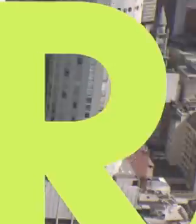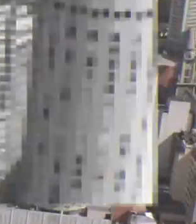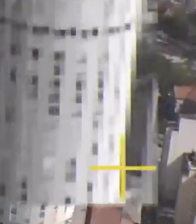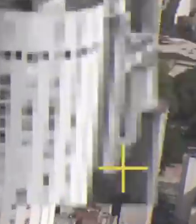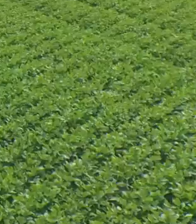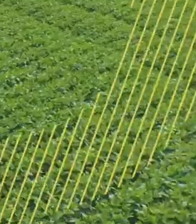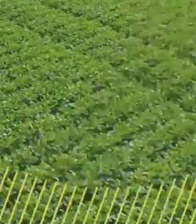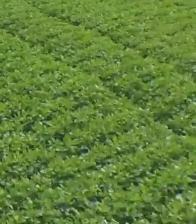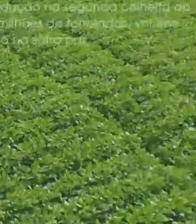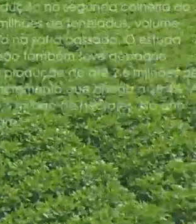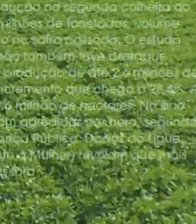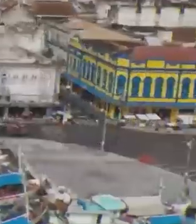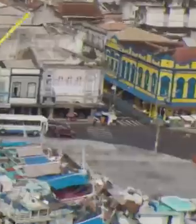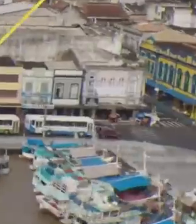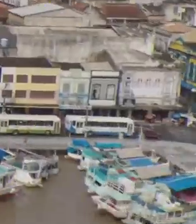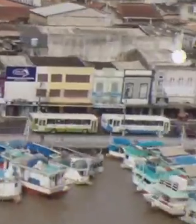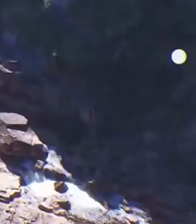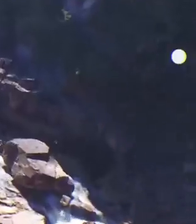Tchau.